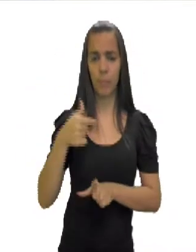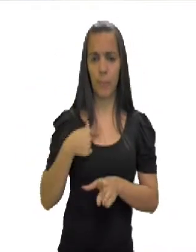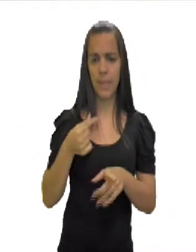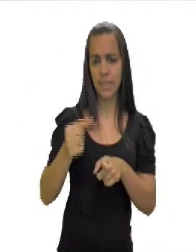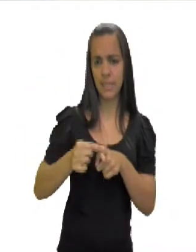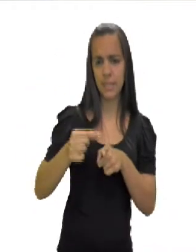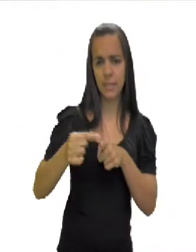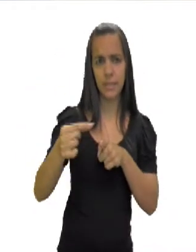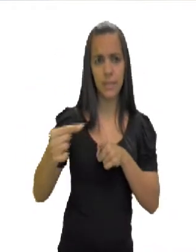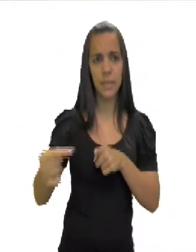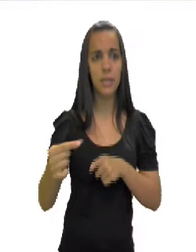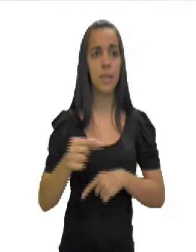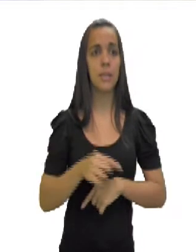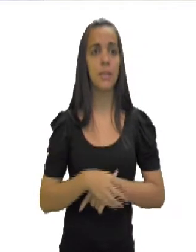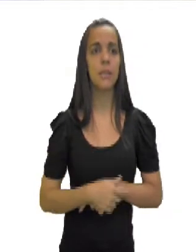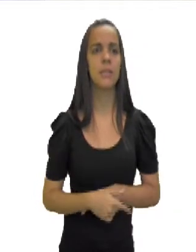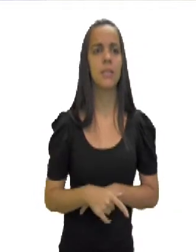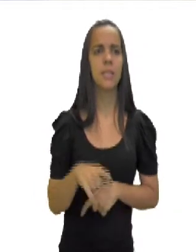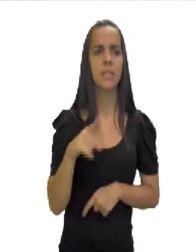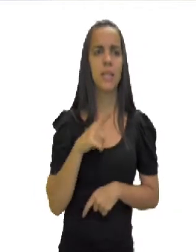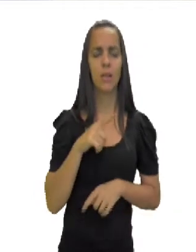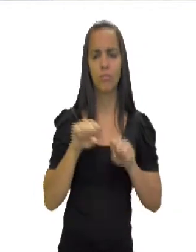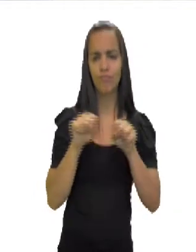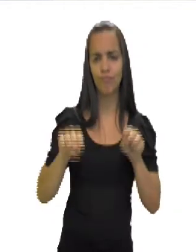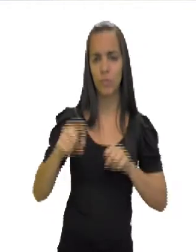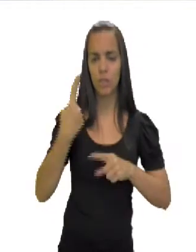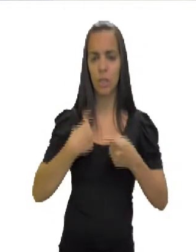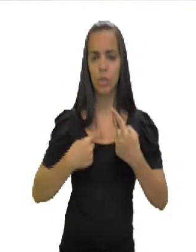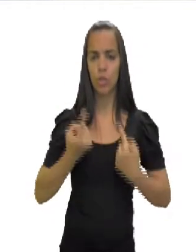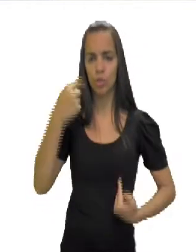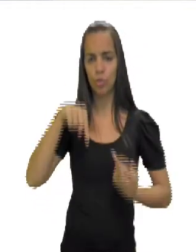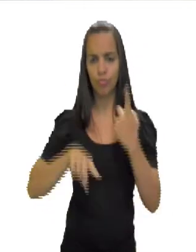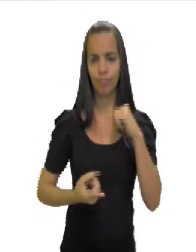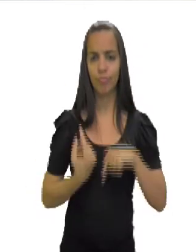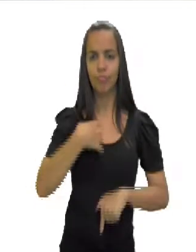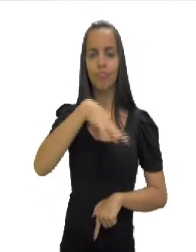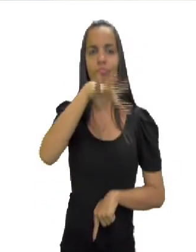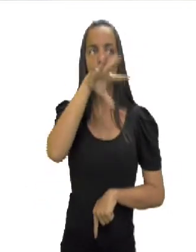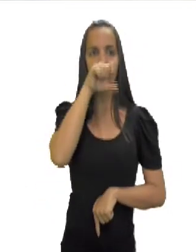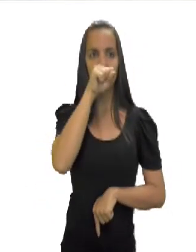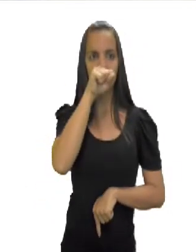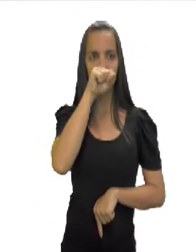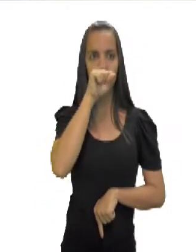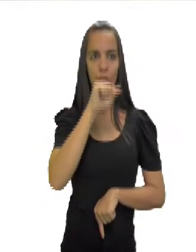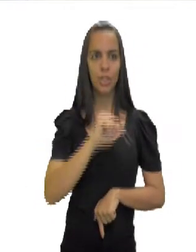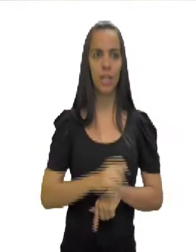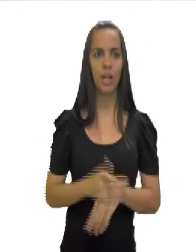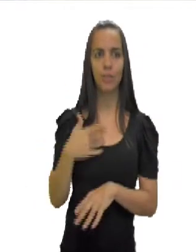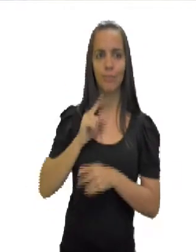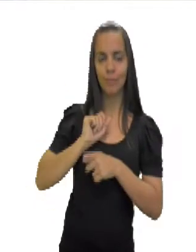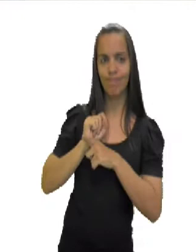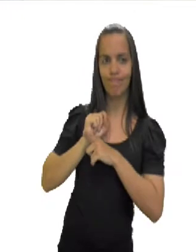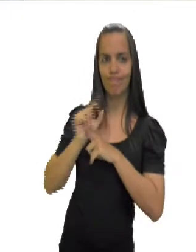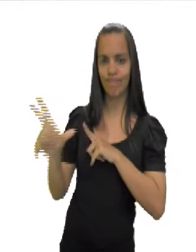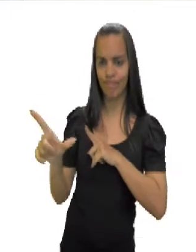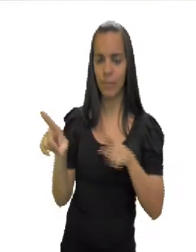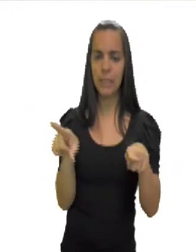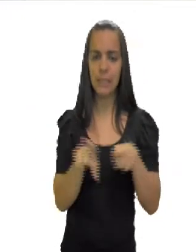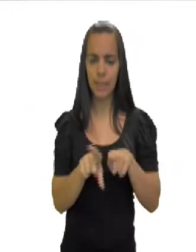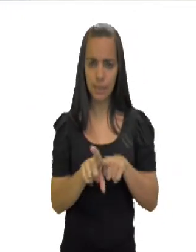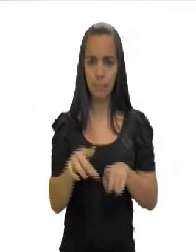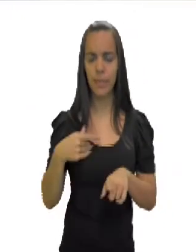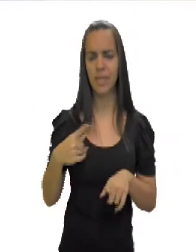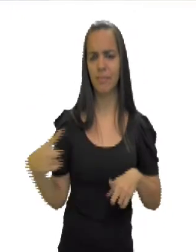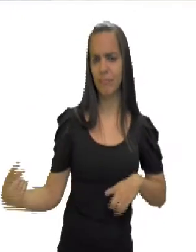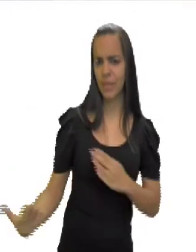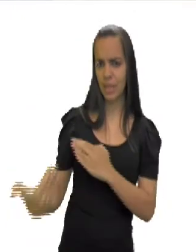sistema imunológico a combater um invasor, como bactéria ou vírus. Todos eles